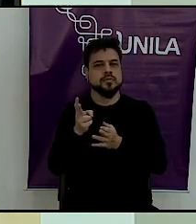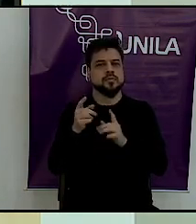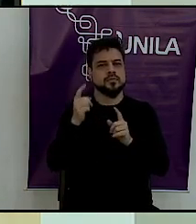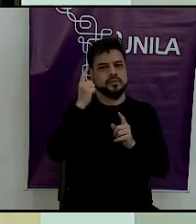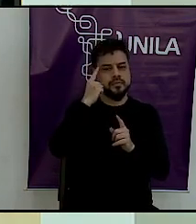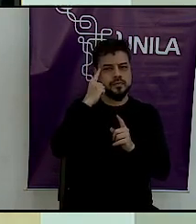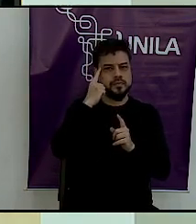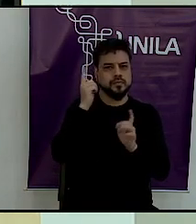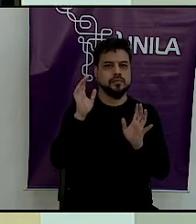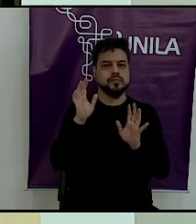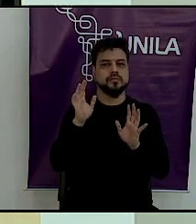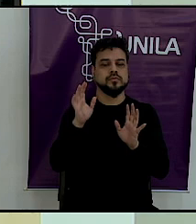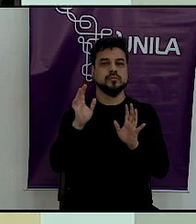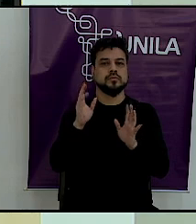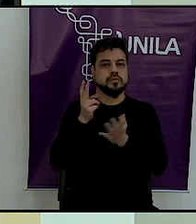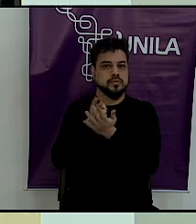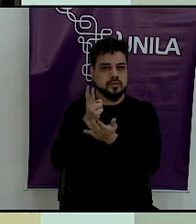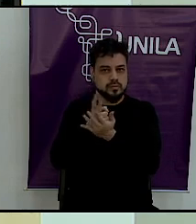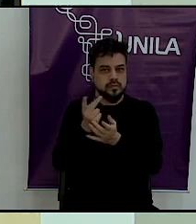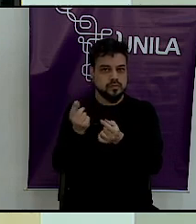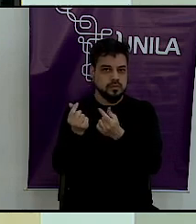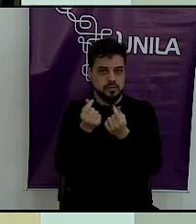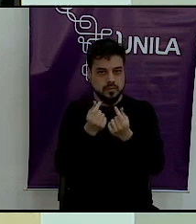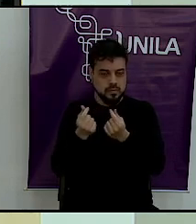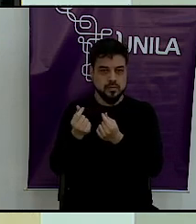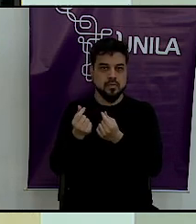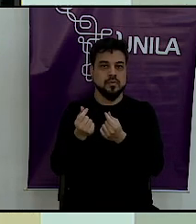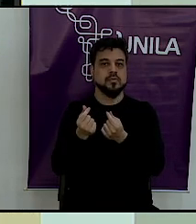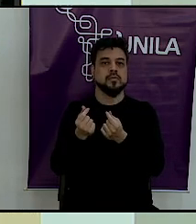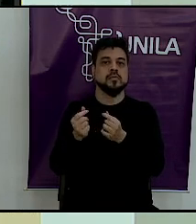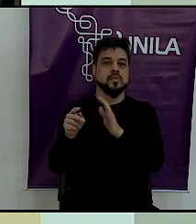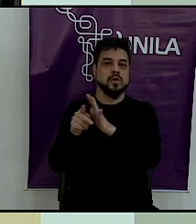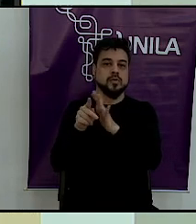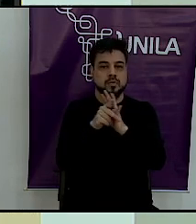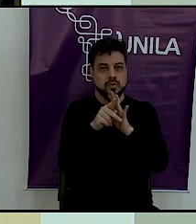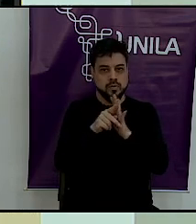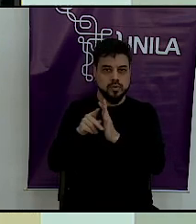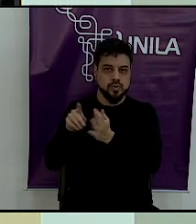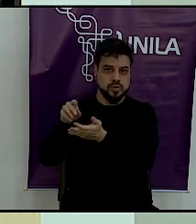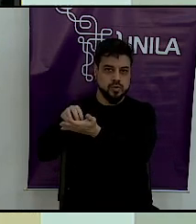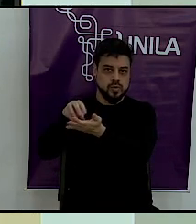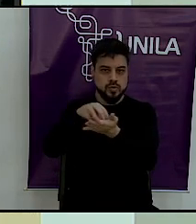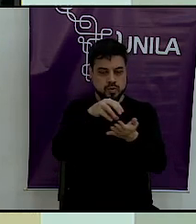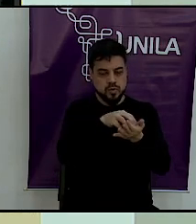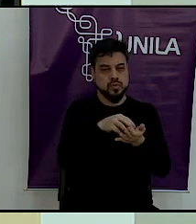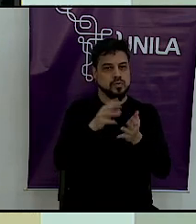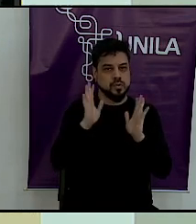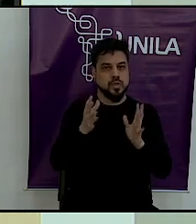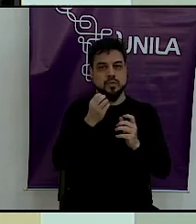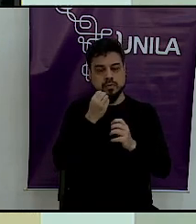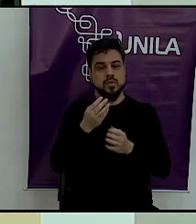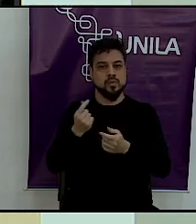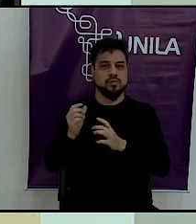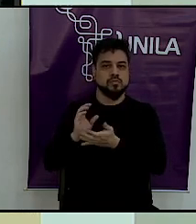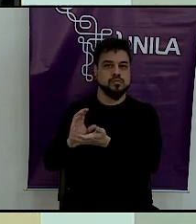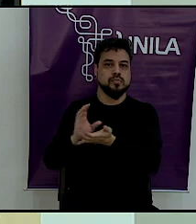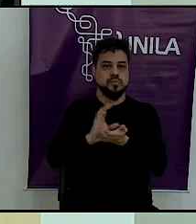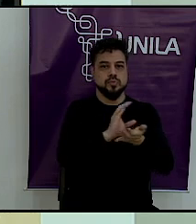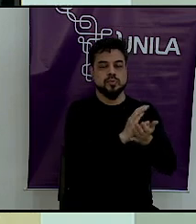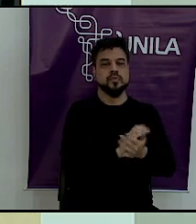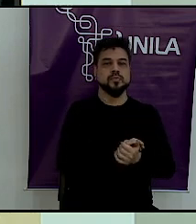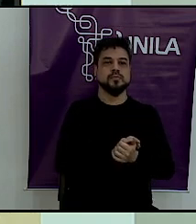achou que manter esse valor seria já um bom recurso para os institutos. E importante